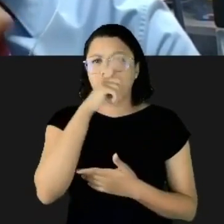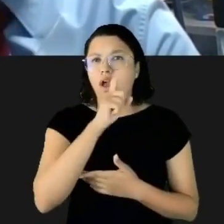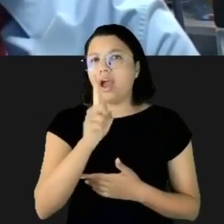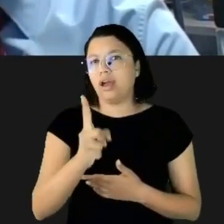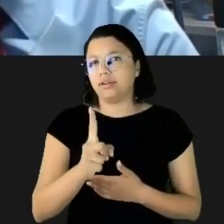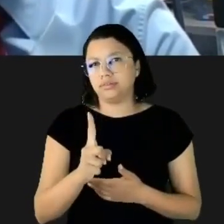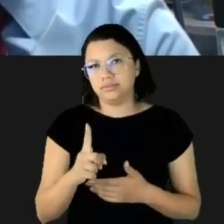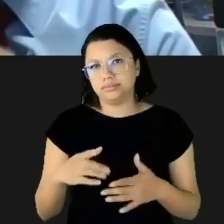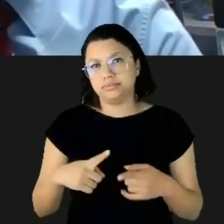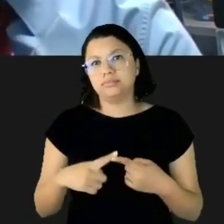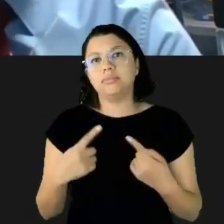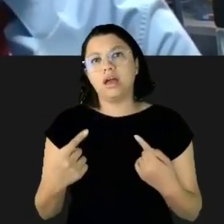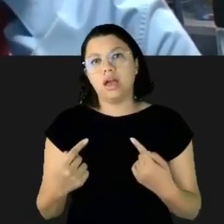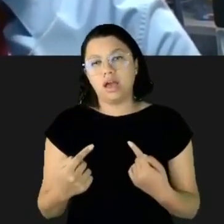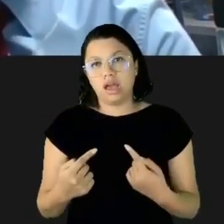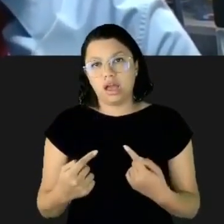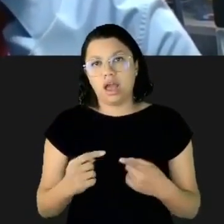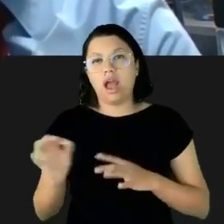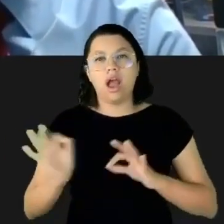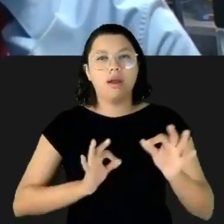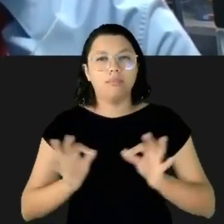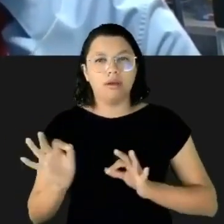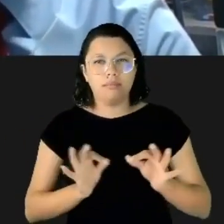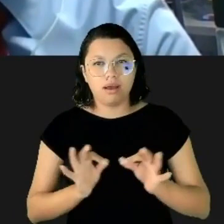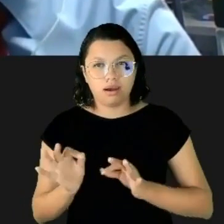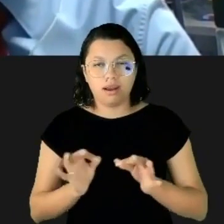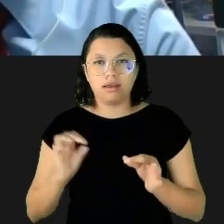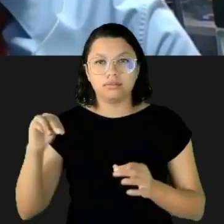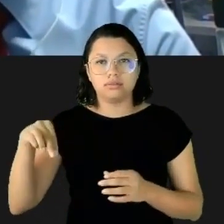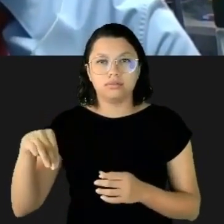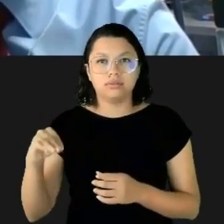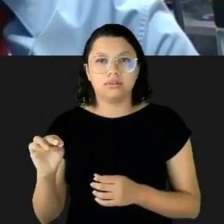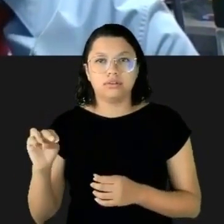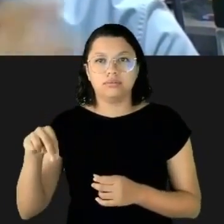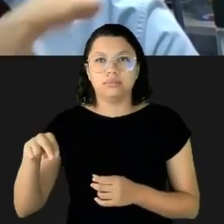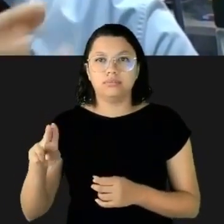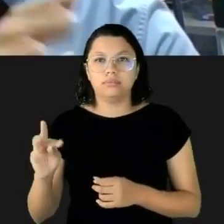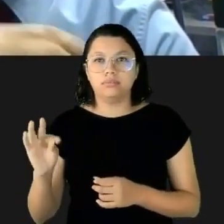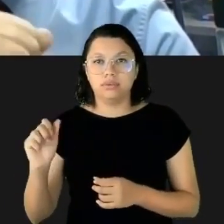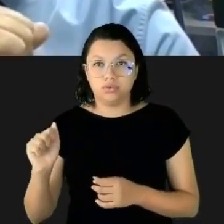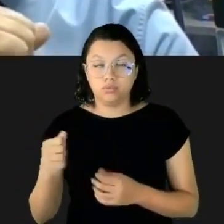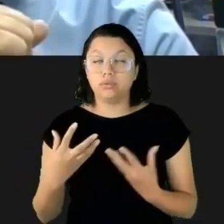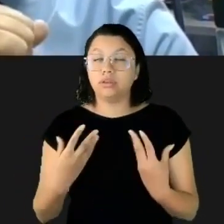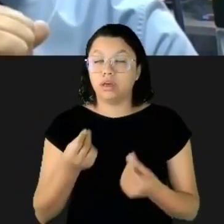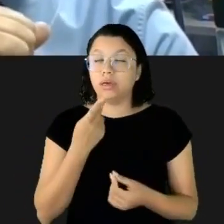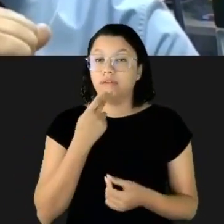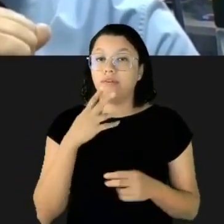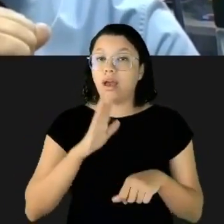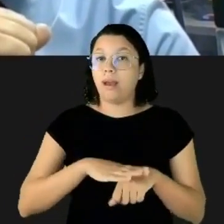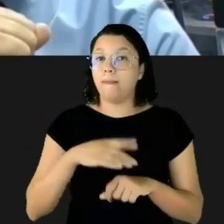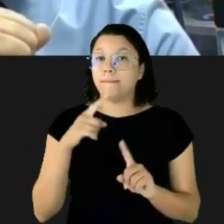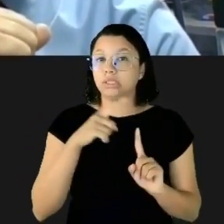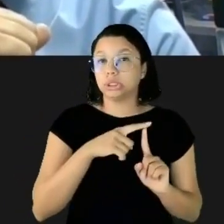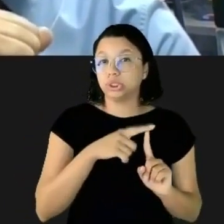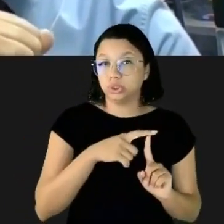complexidade mas é onde onde é preparado a minuta a gente vai falar de mais de modelos quanto a isso